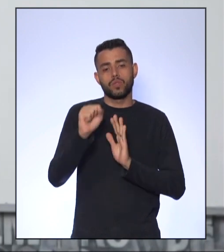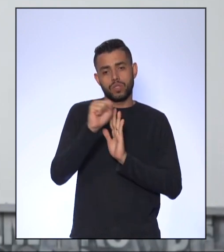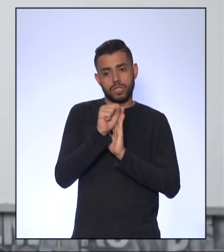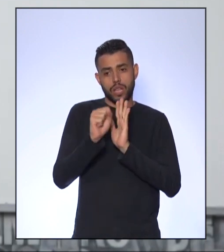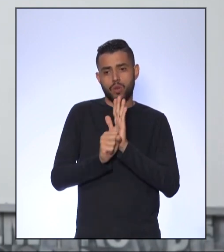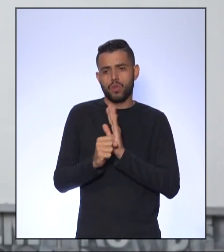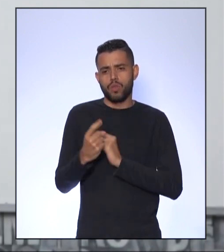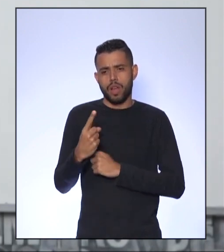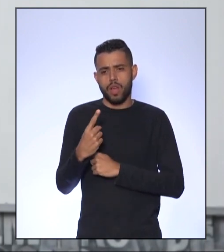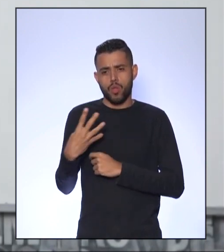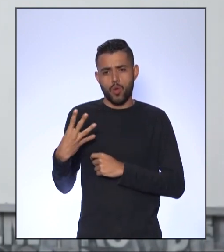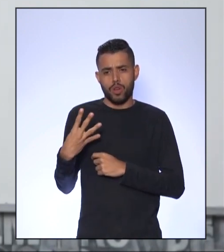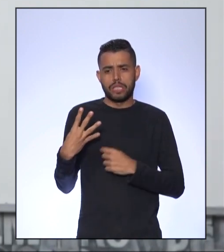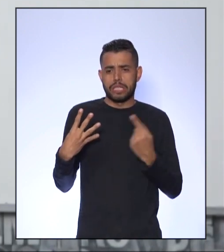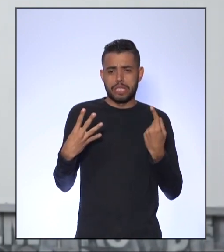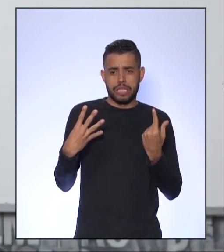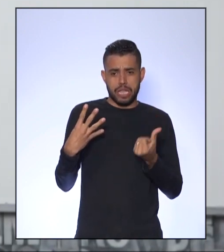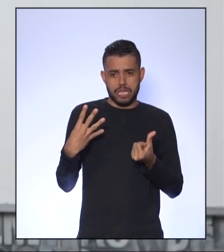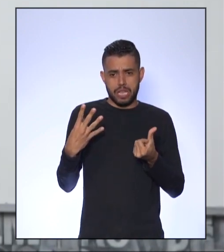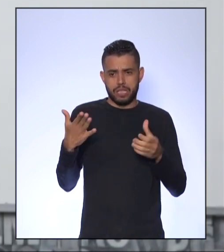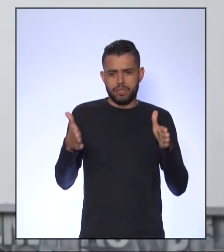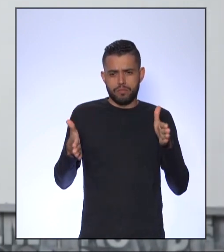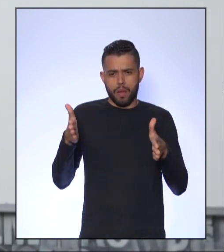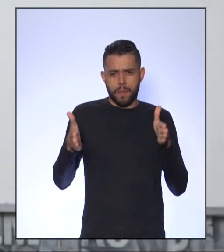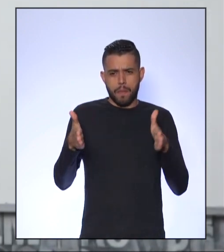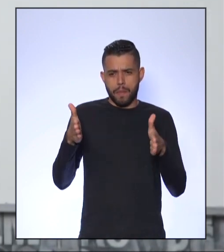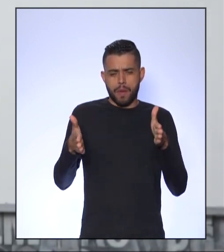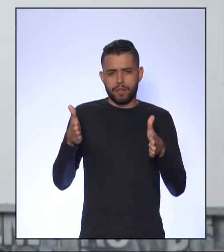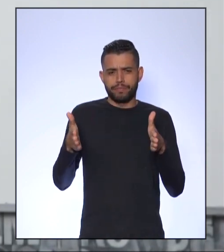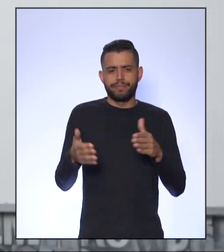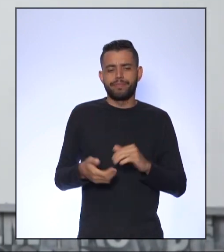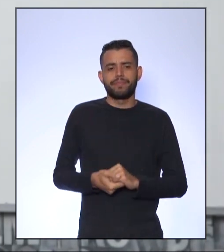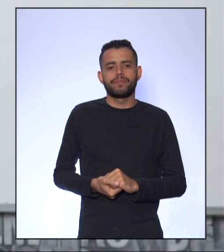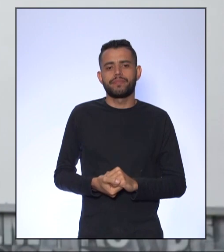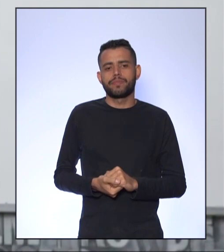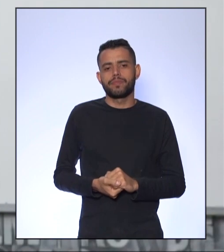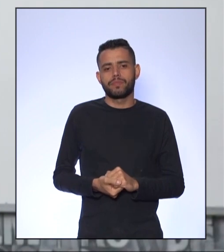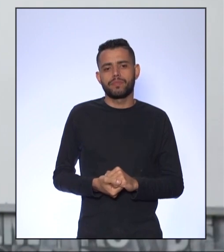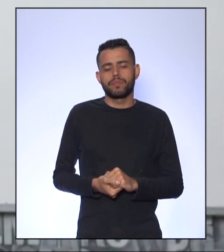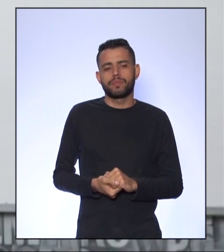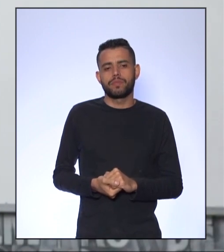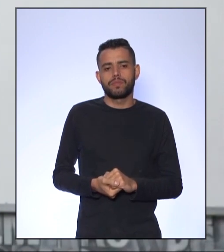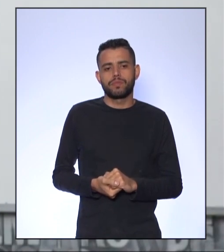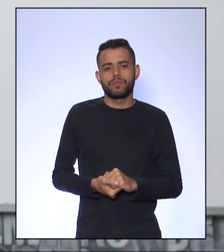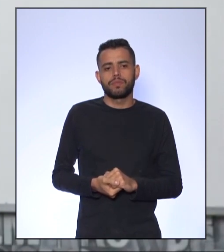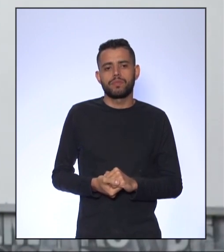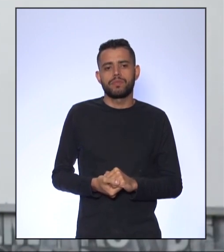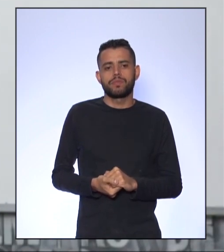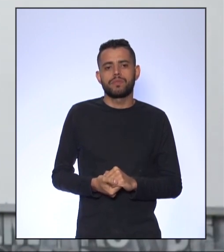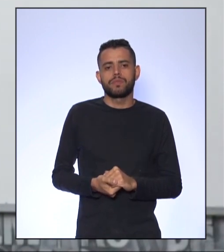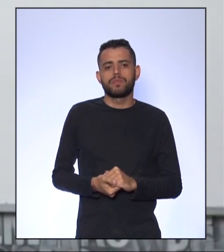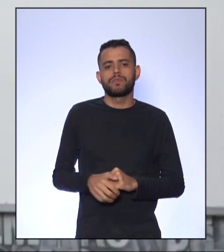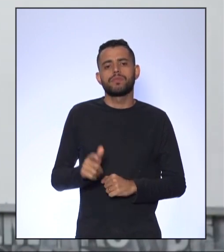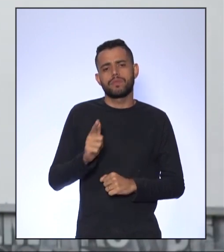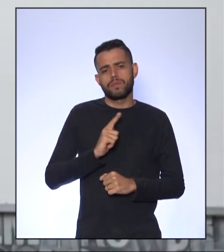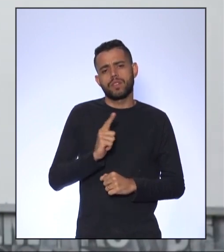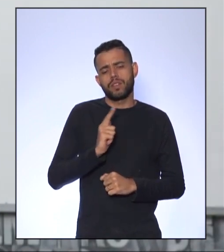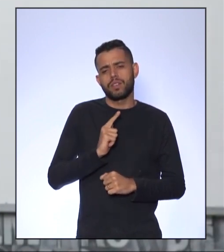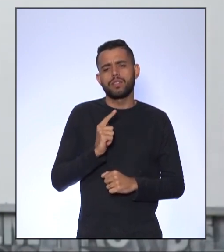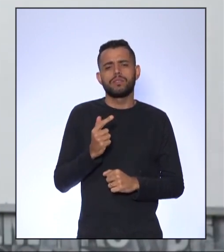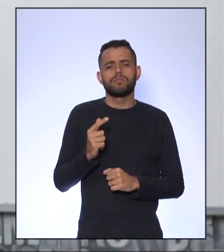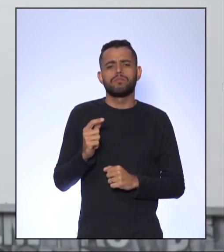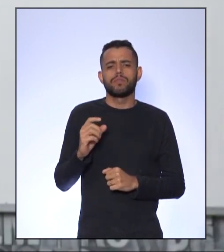XIV e XVI. Aqui nós temos a origem